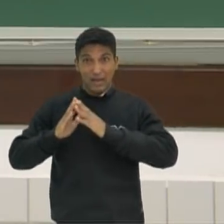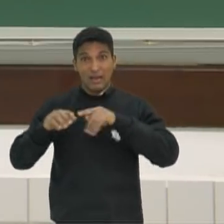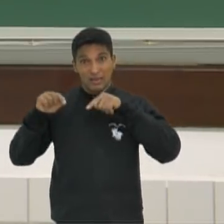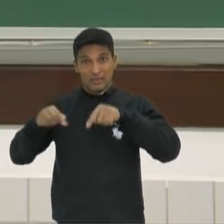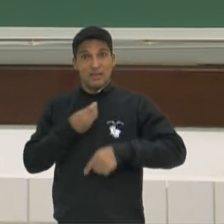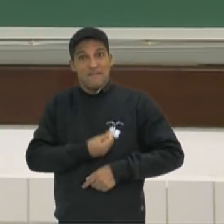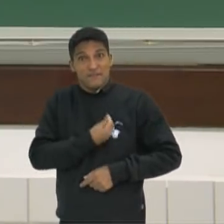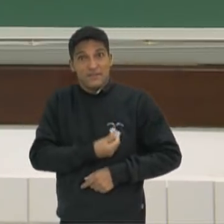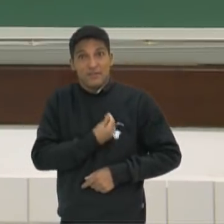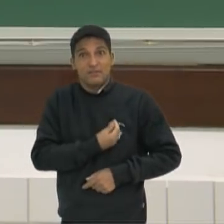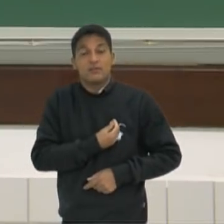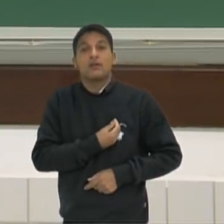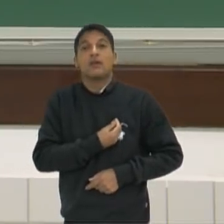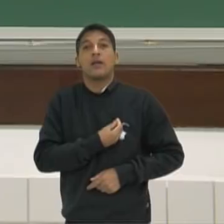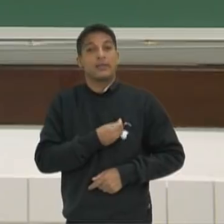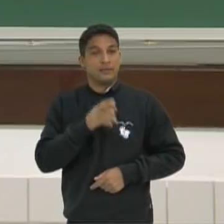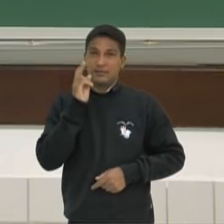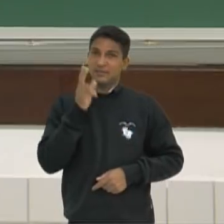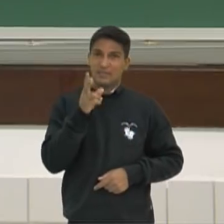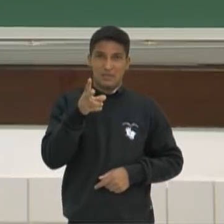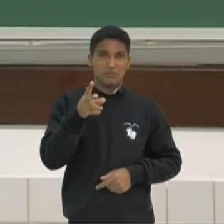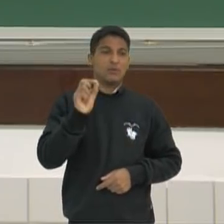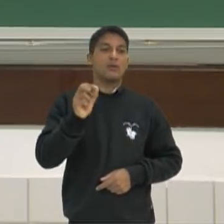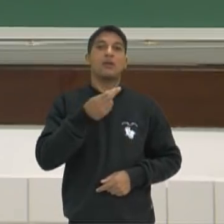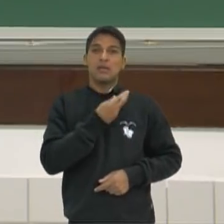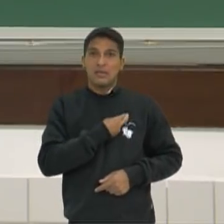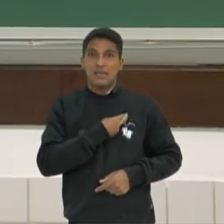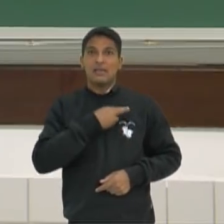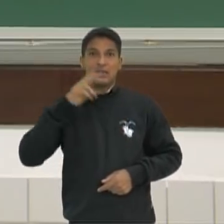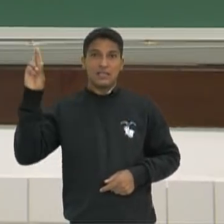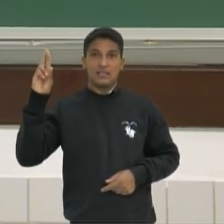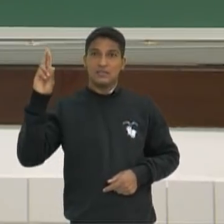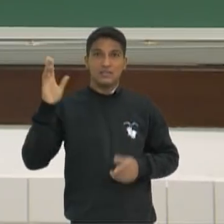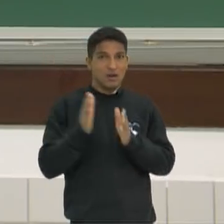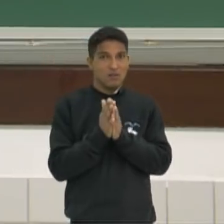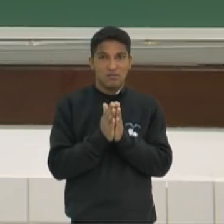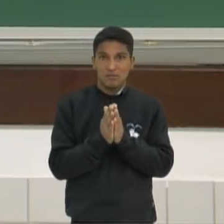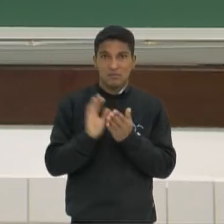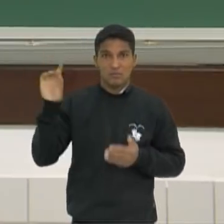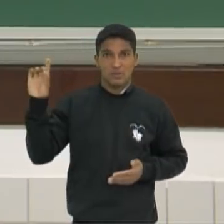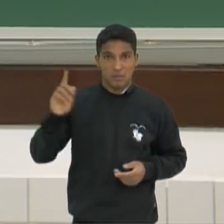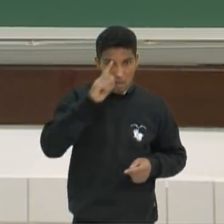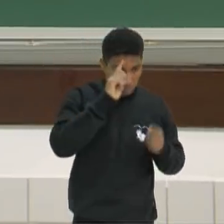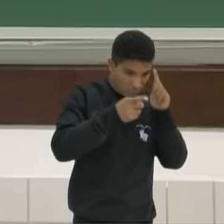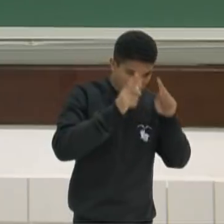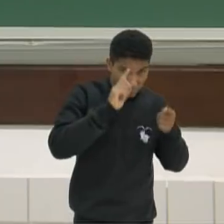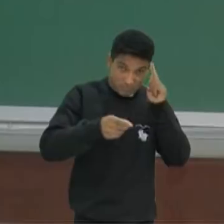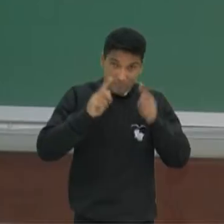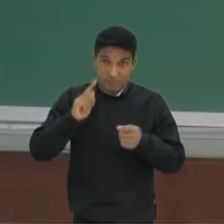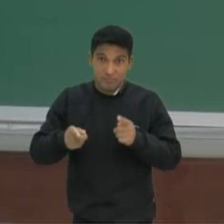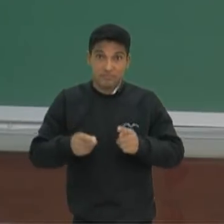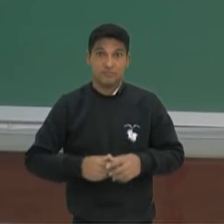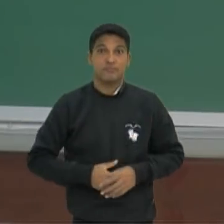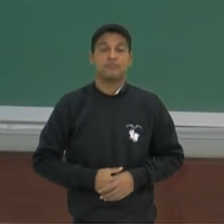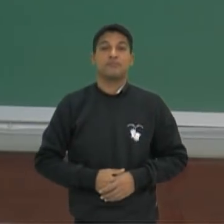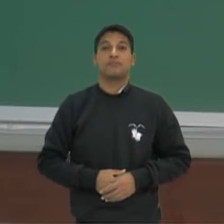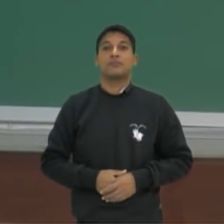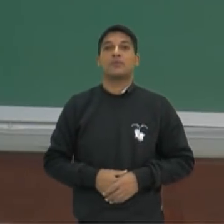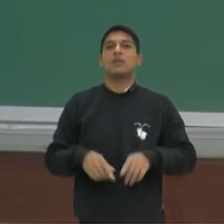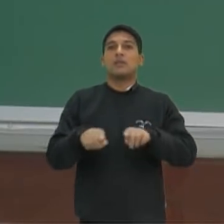eles o lazer estava ligado sempre à religião, em boa parte do tempo. A gente vai ver que até, aliás, a